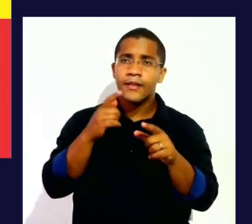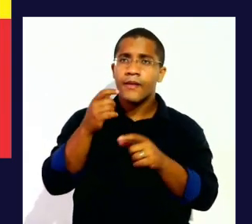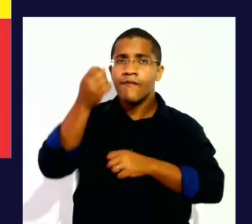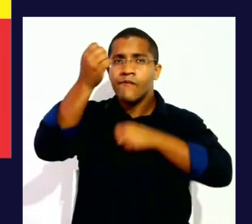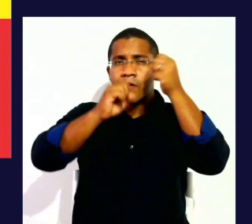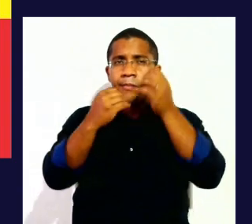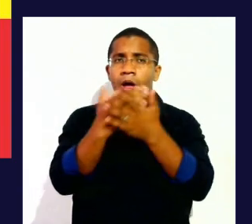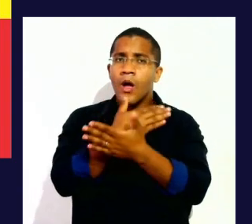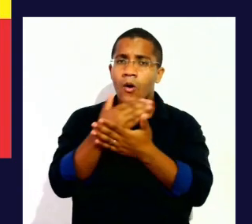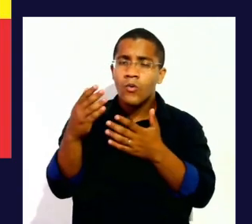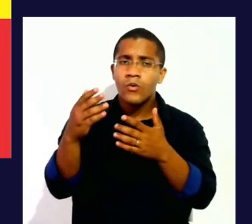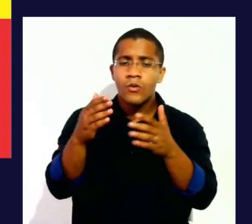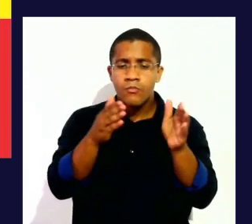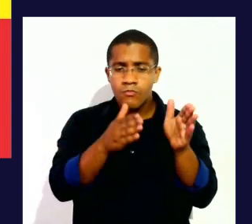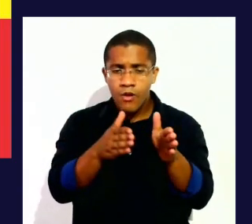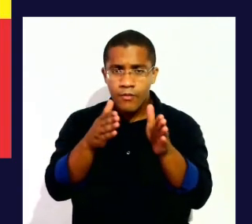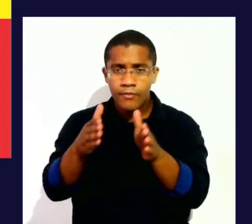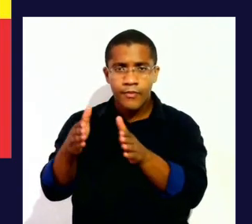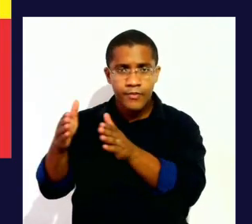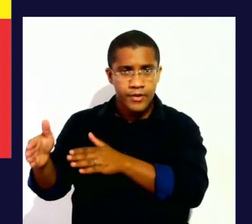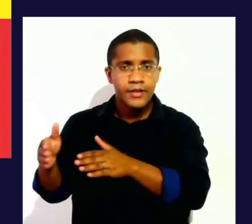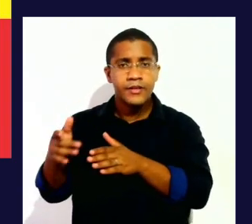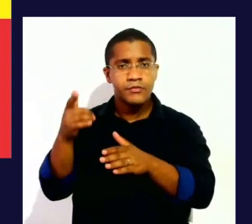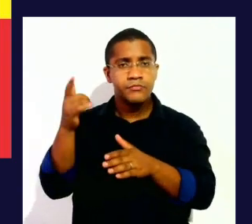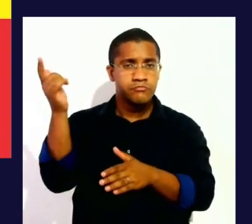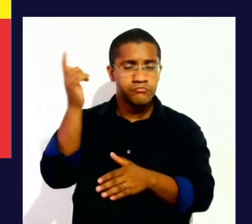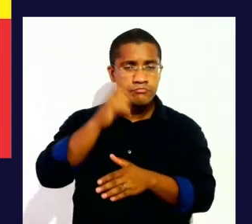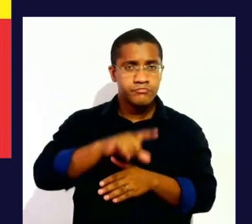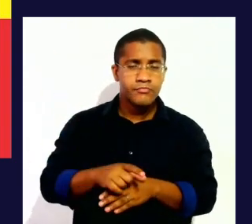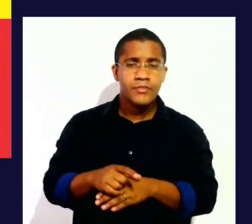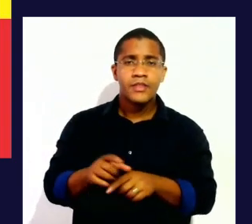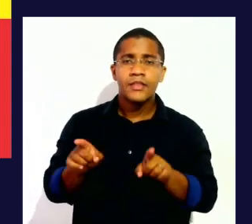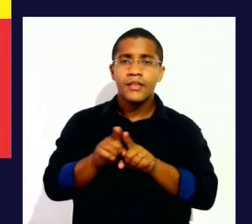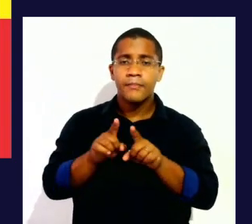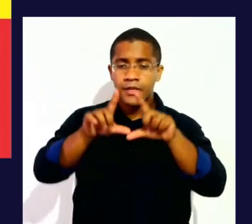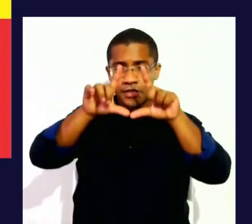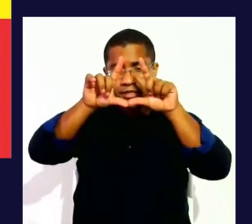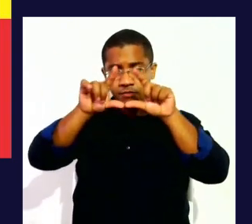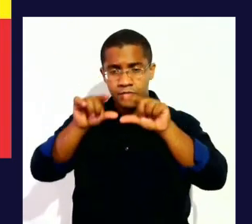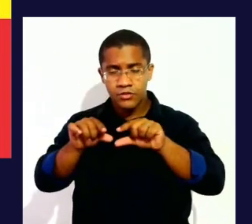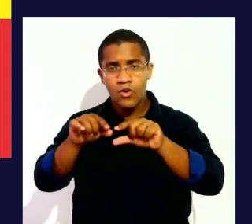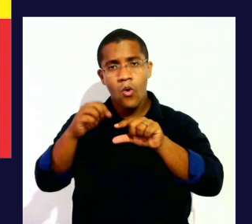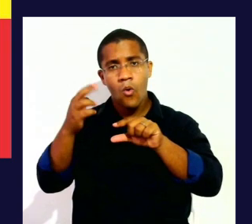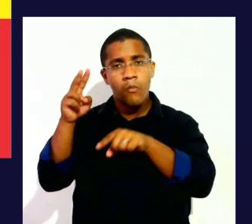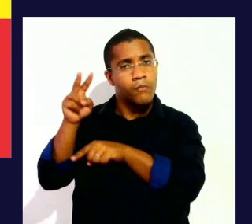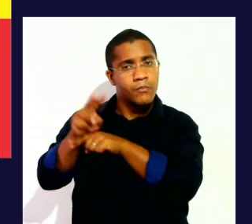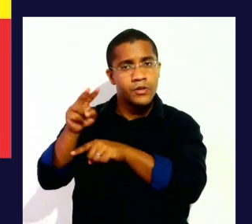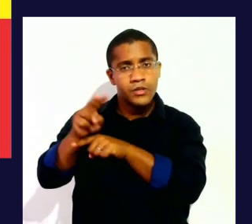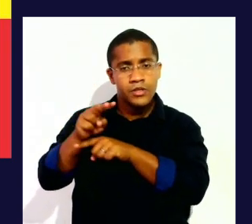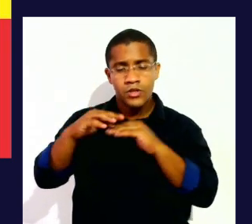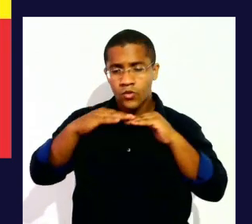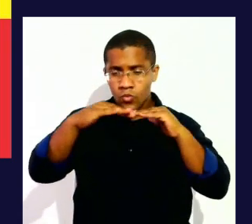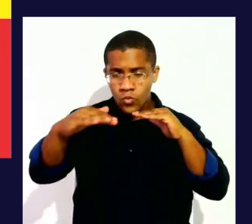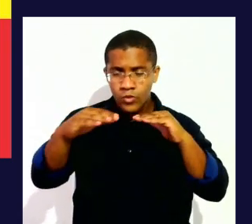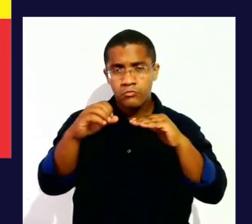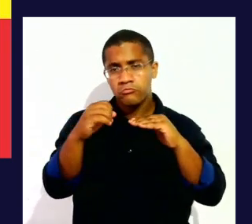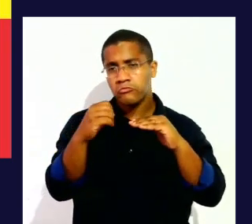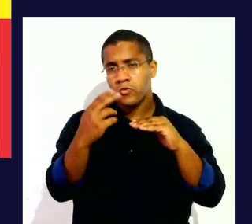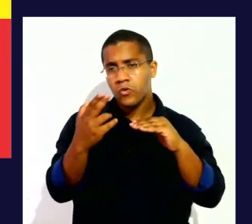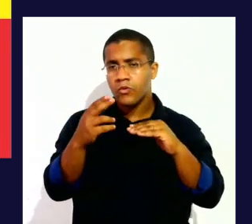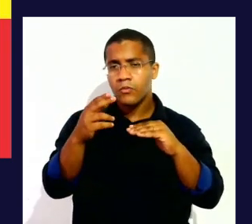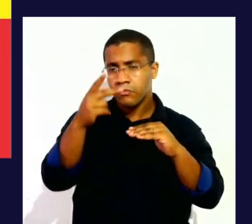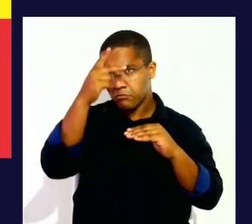de indústrias comerciais e também vai prevenir ou reduzir condensações em algumas